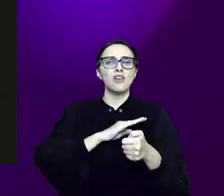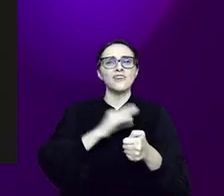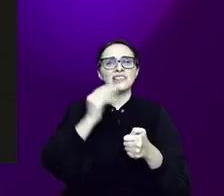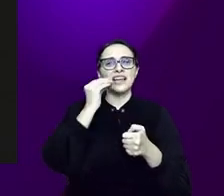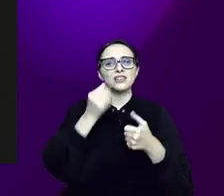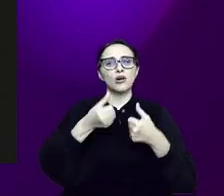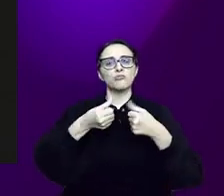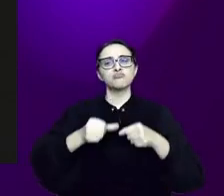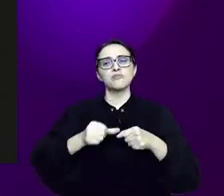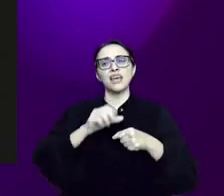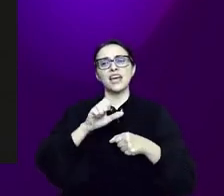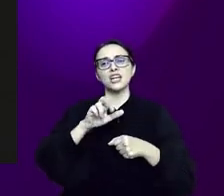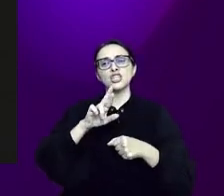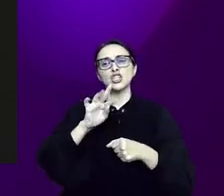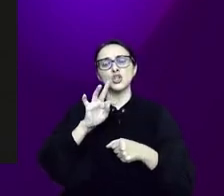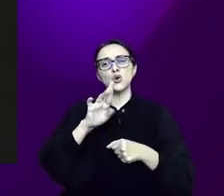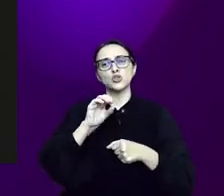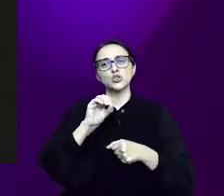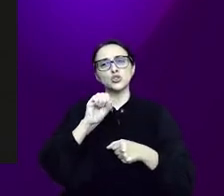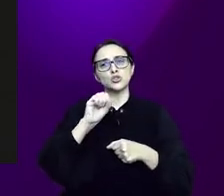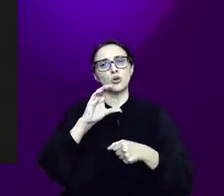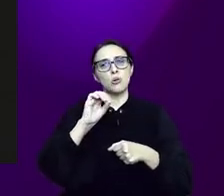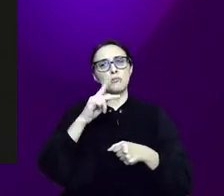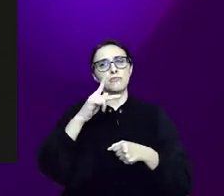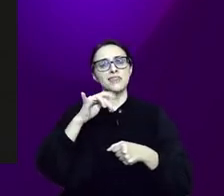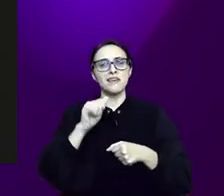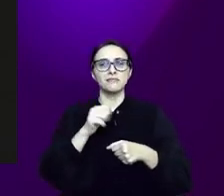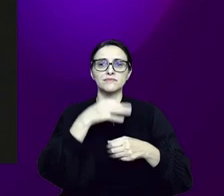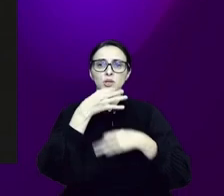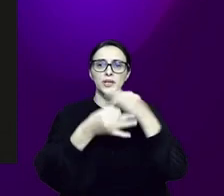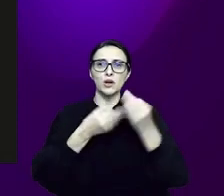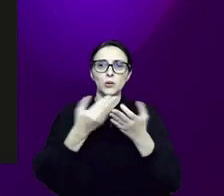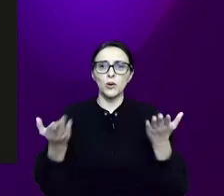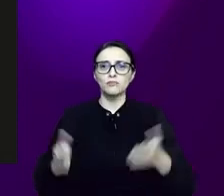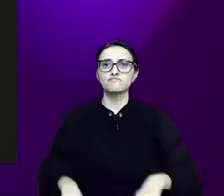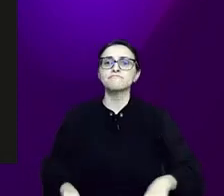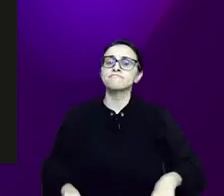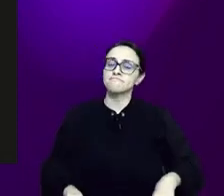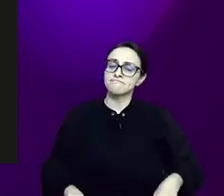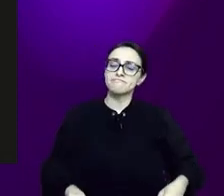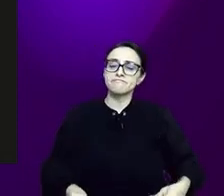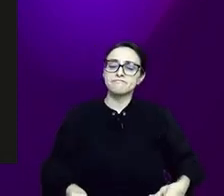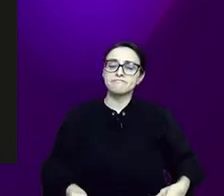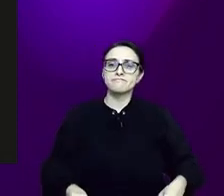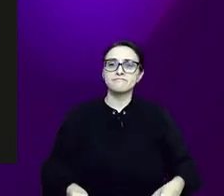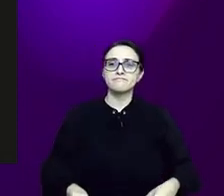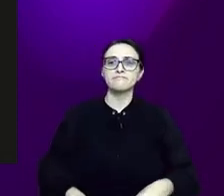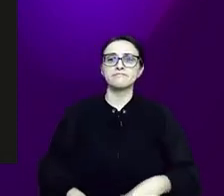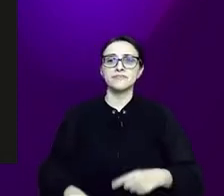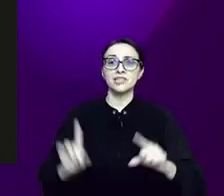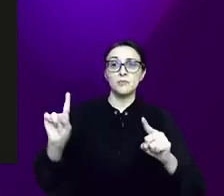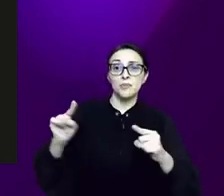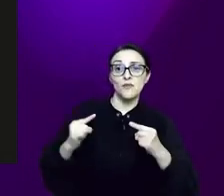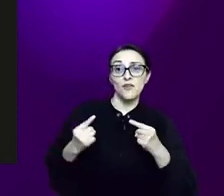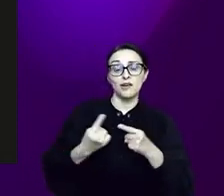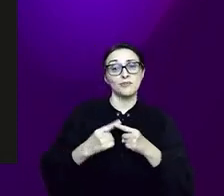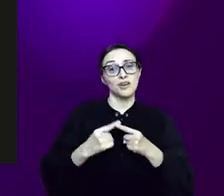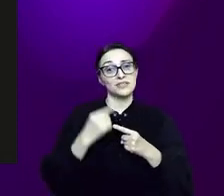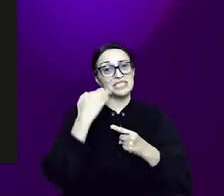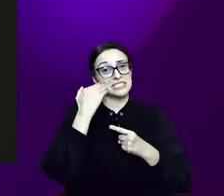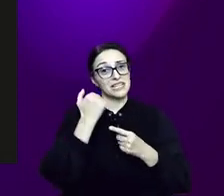por artroscopia. Qual que é a sua opinião disso? Bom, Nicola, você me provoca porque você sabe que